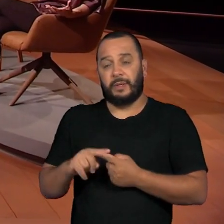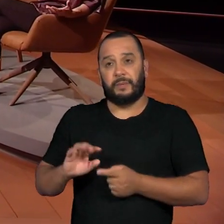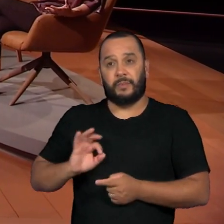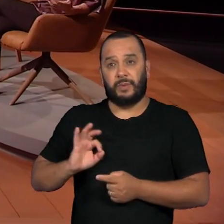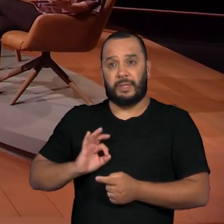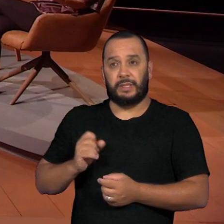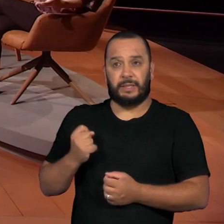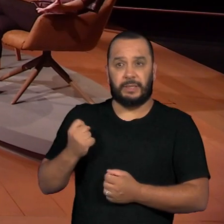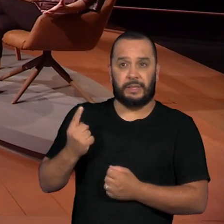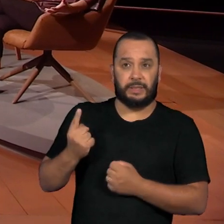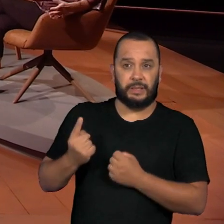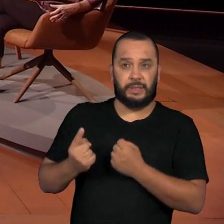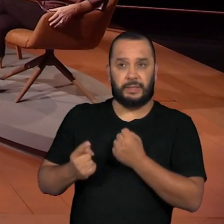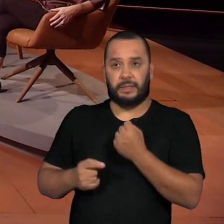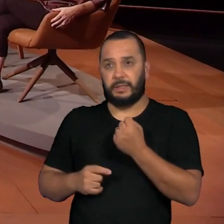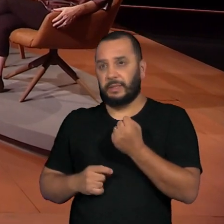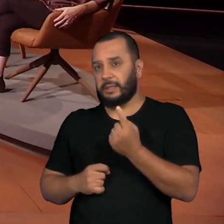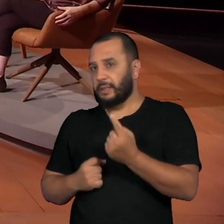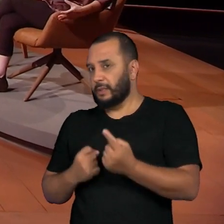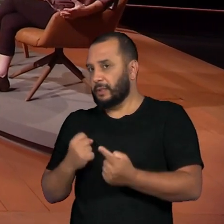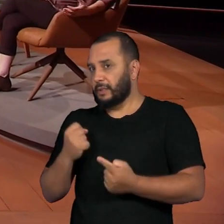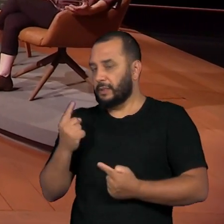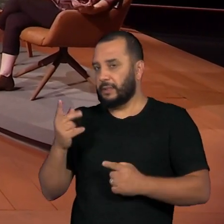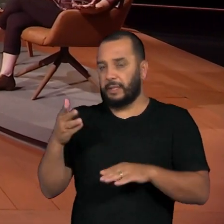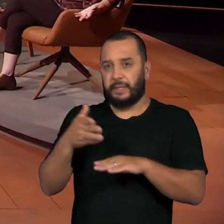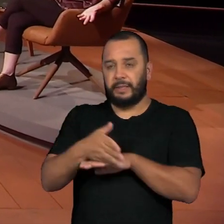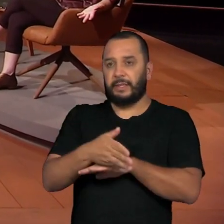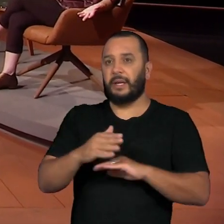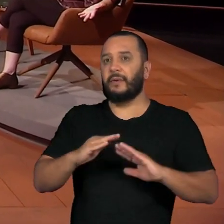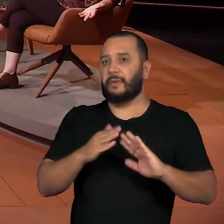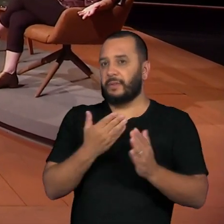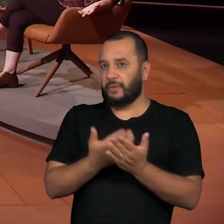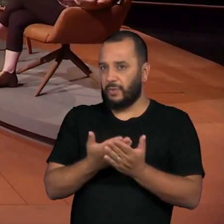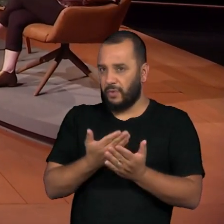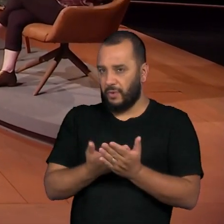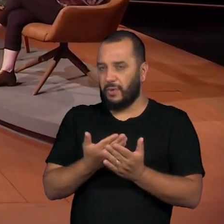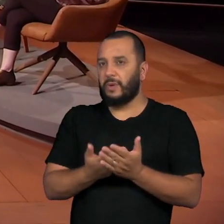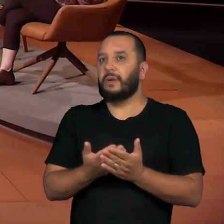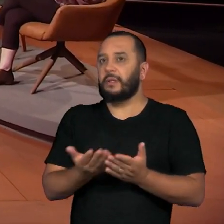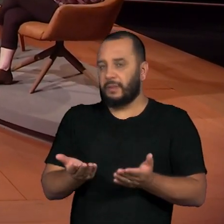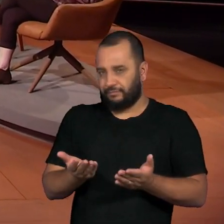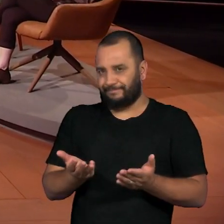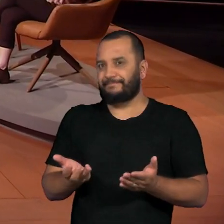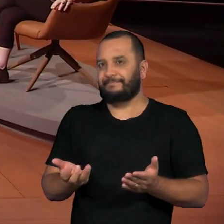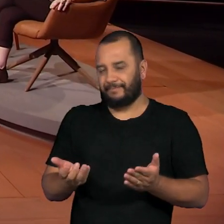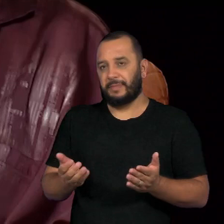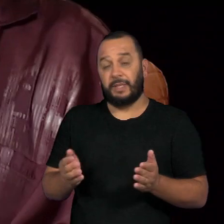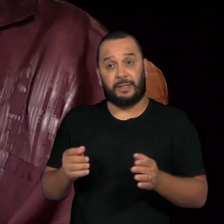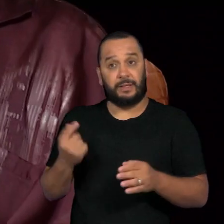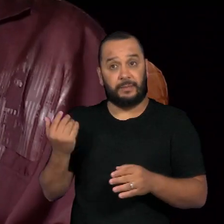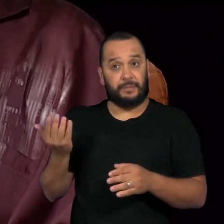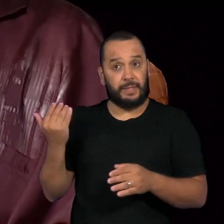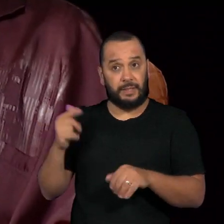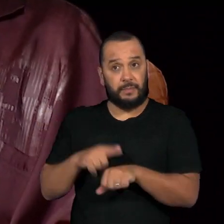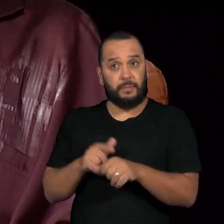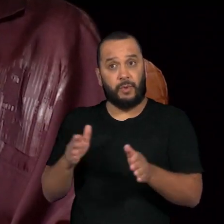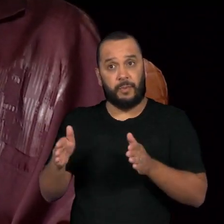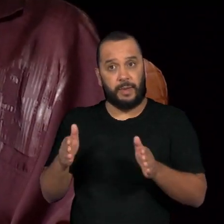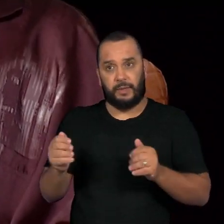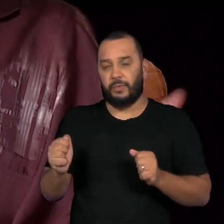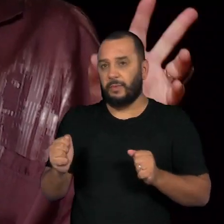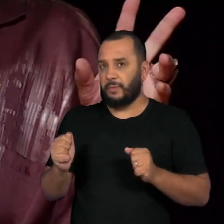raramente, naquele momento, entrava nas escolas. Seria uma violação muito grande, naquele momento, né, da